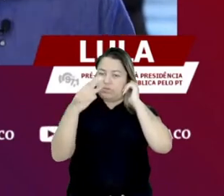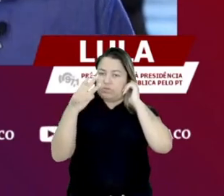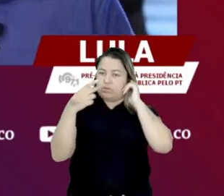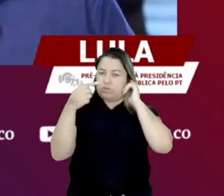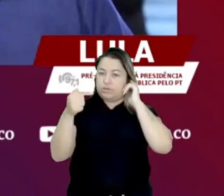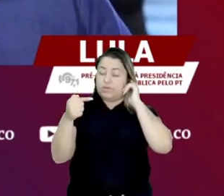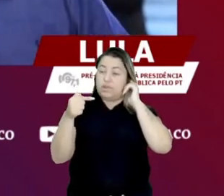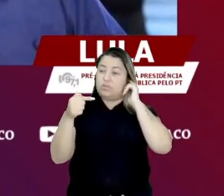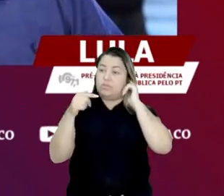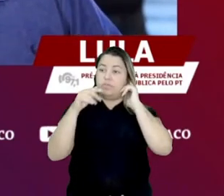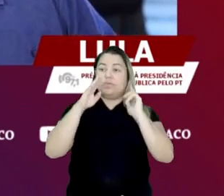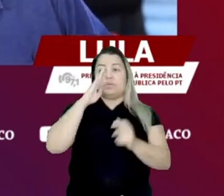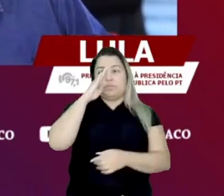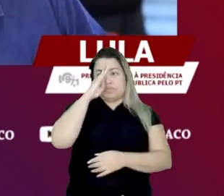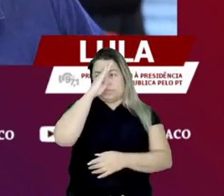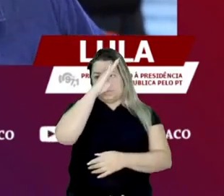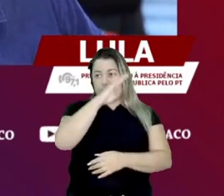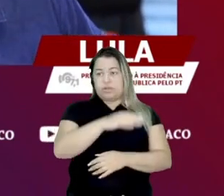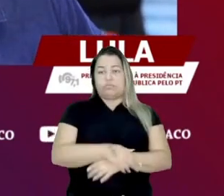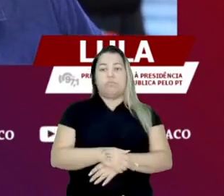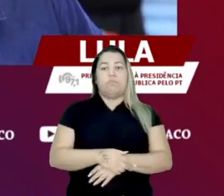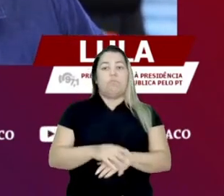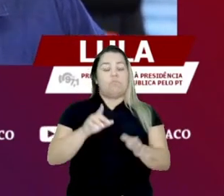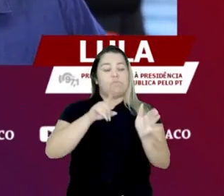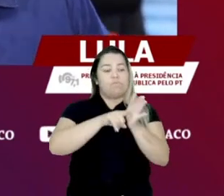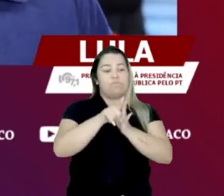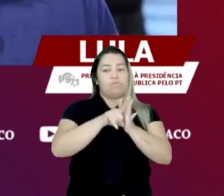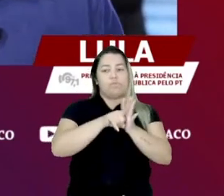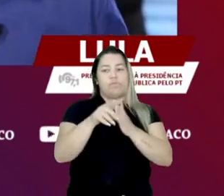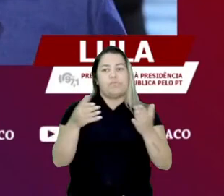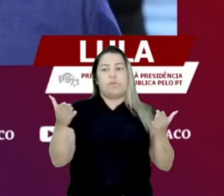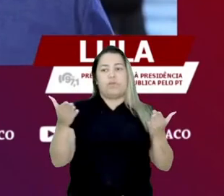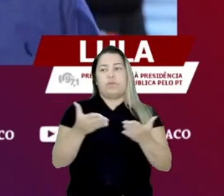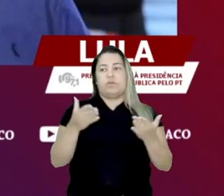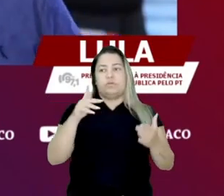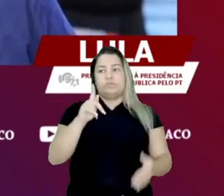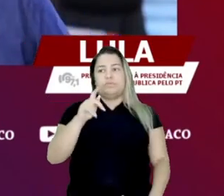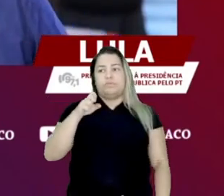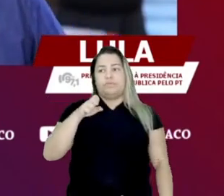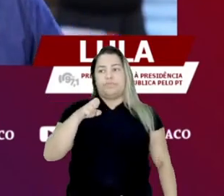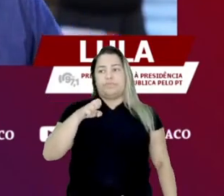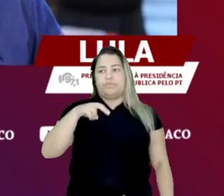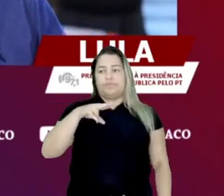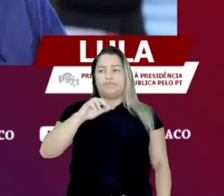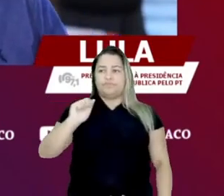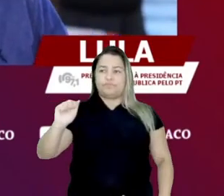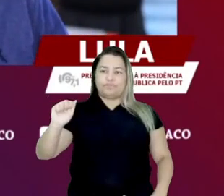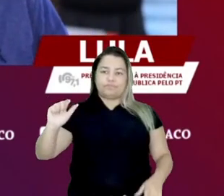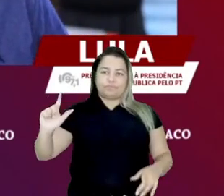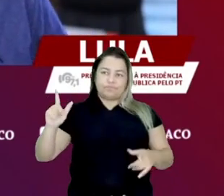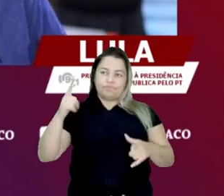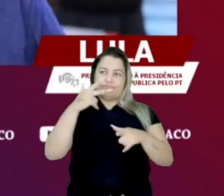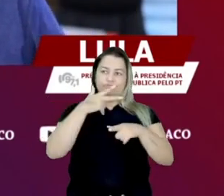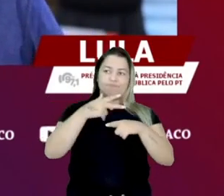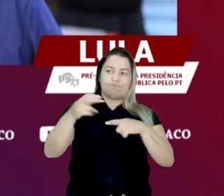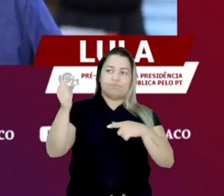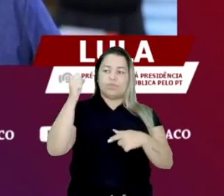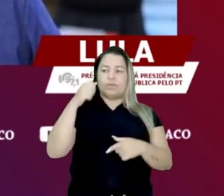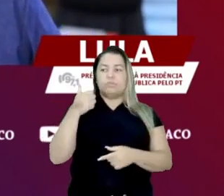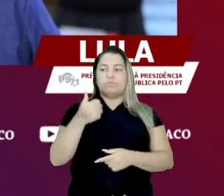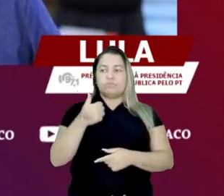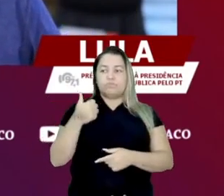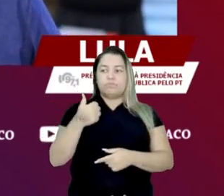uma diferença muito grande, né? O senhor com 46% e a possibilidade de vitória no primeiro turno. O que, que o senhor acha